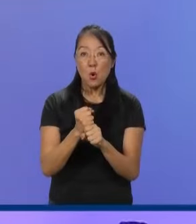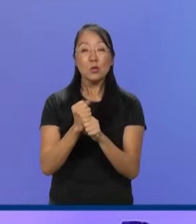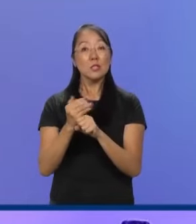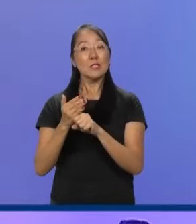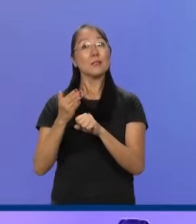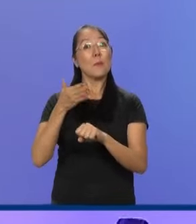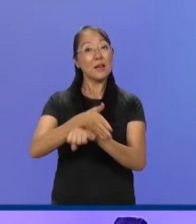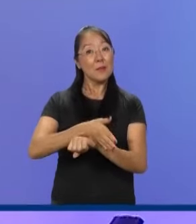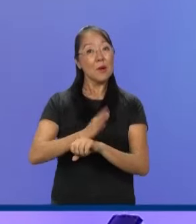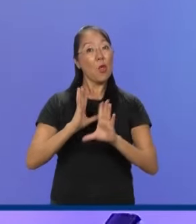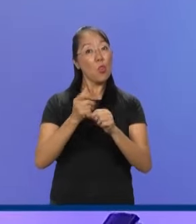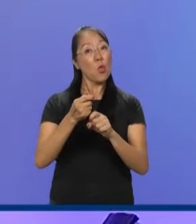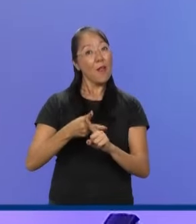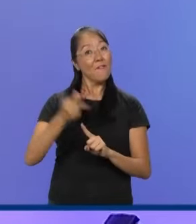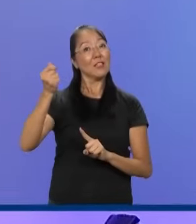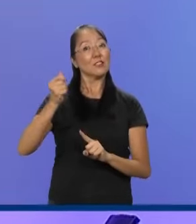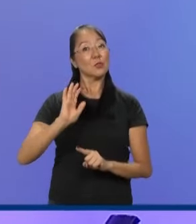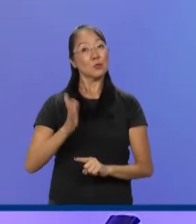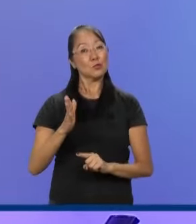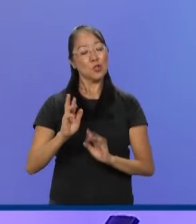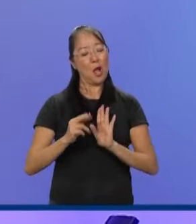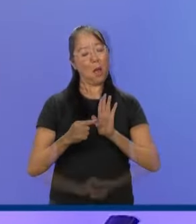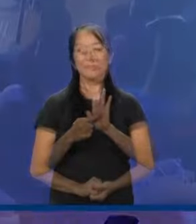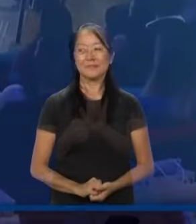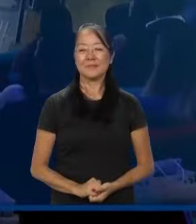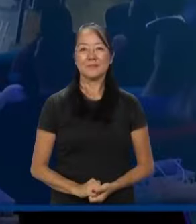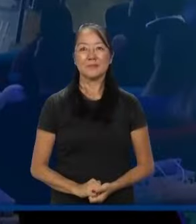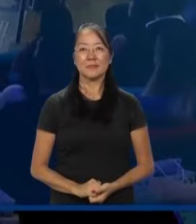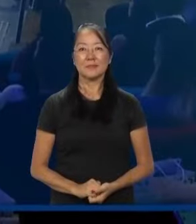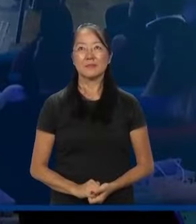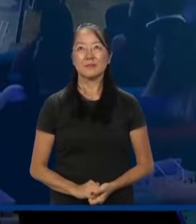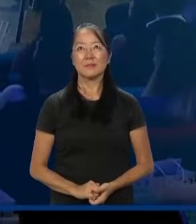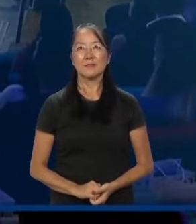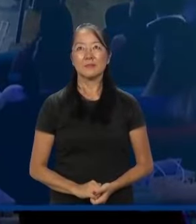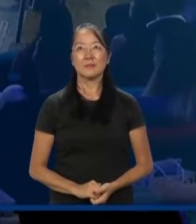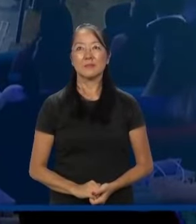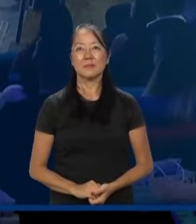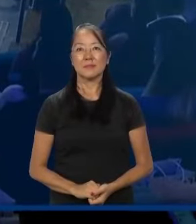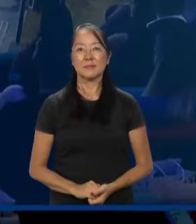todas vencedoras, apresentando relatórios anuais de altíssimo nível.